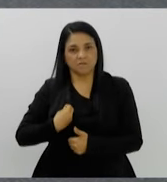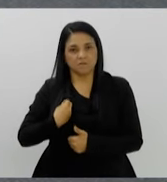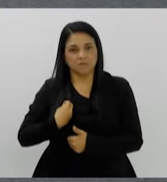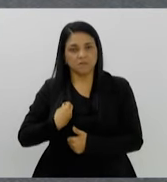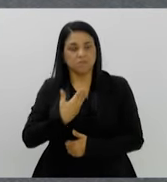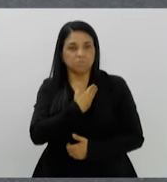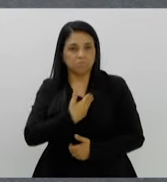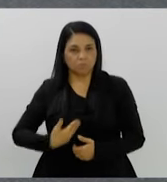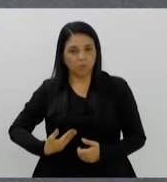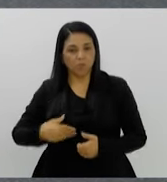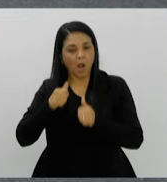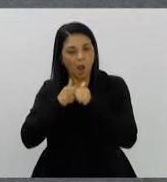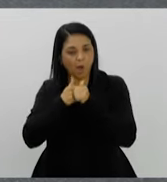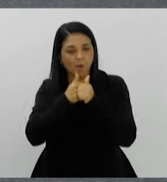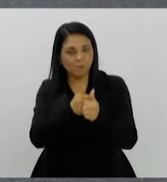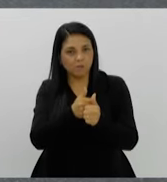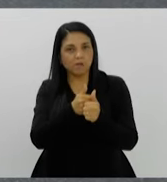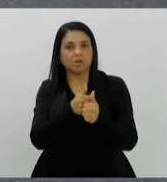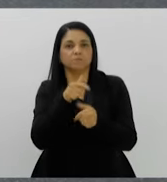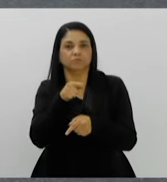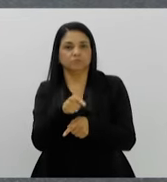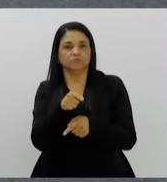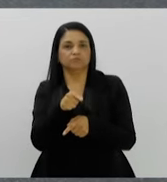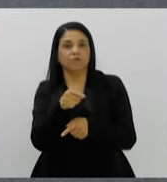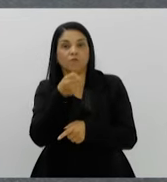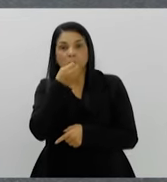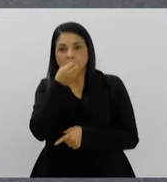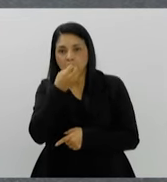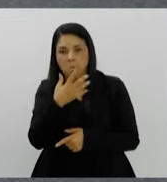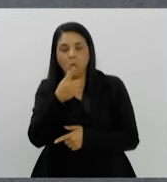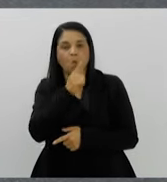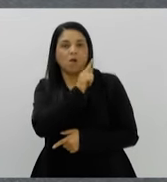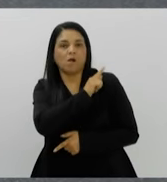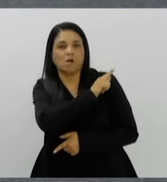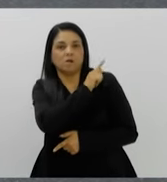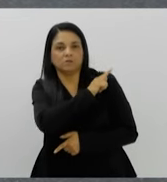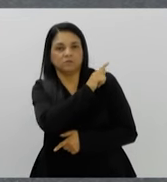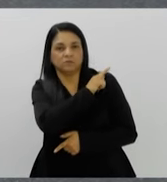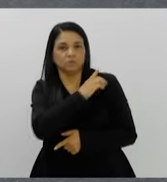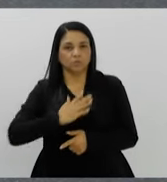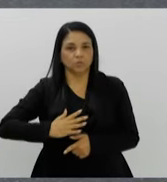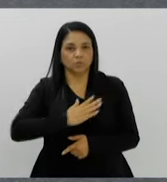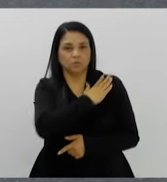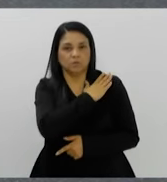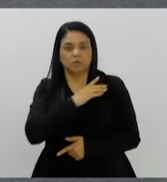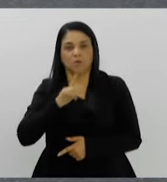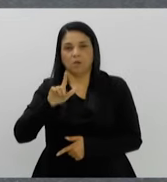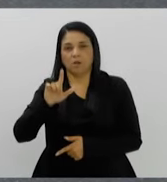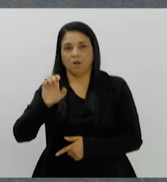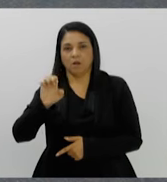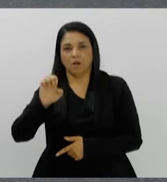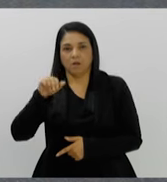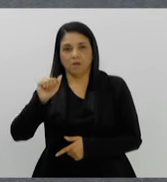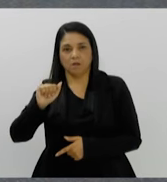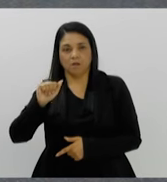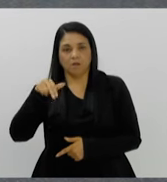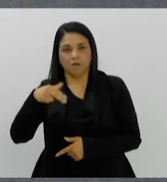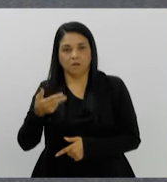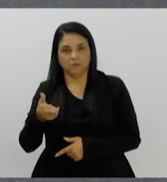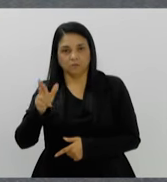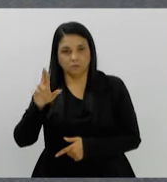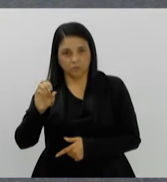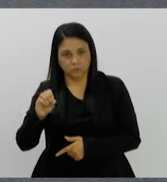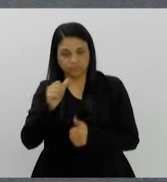Janeiro podemos acompanhar o quanto foi boa a gestão do coronel Leandro Monteiro à frente